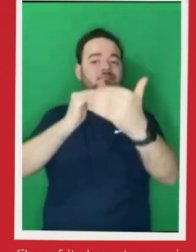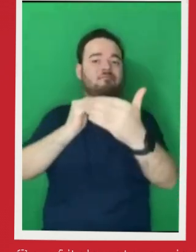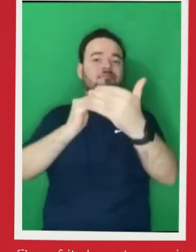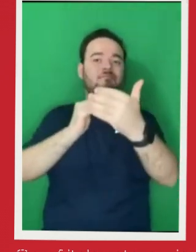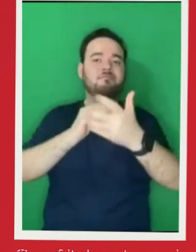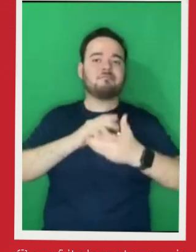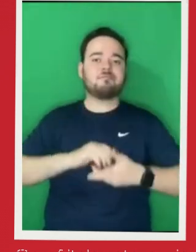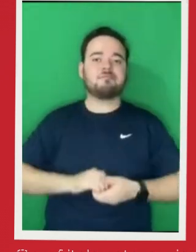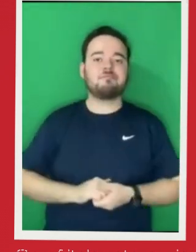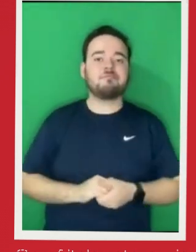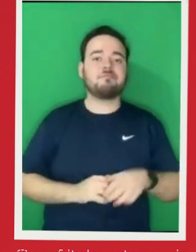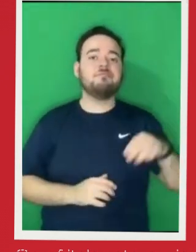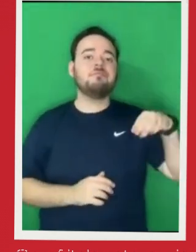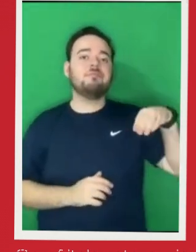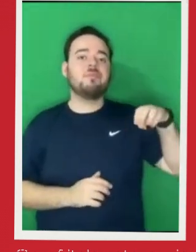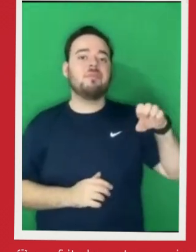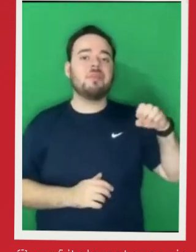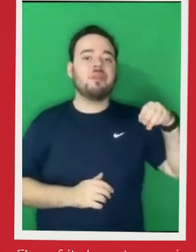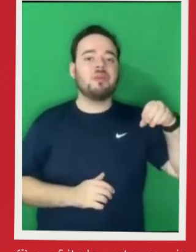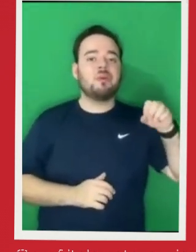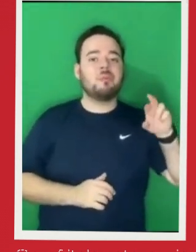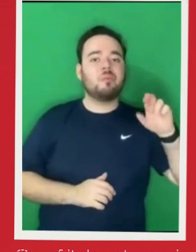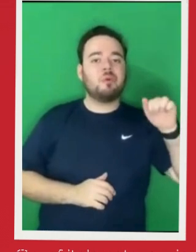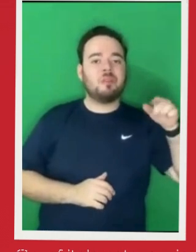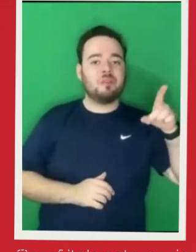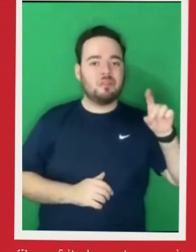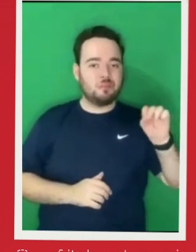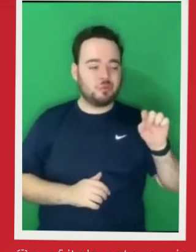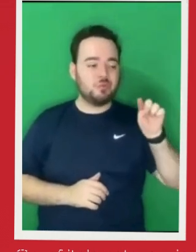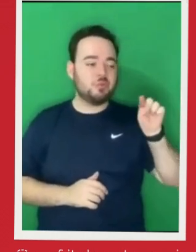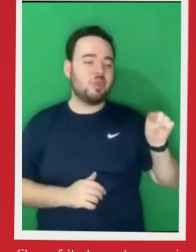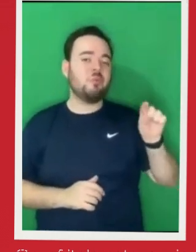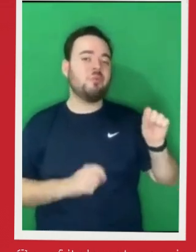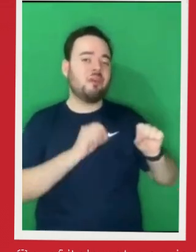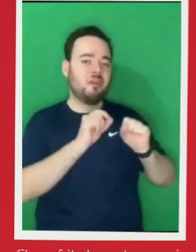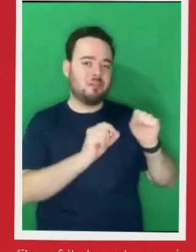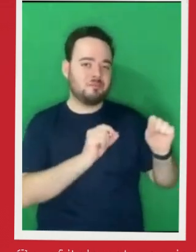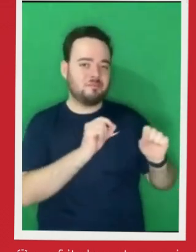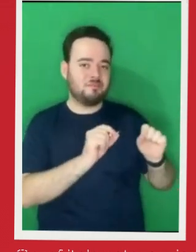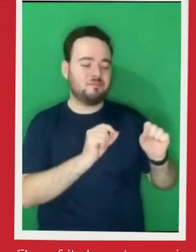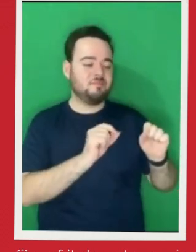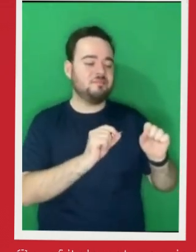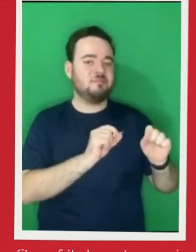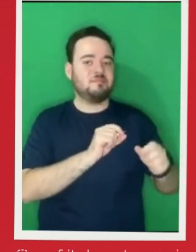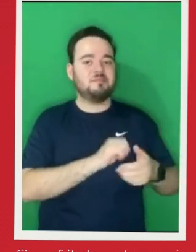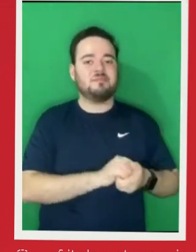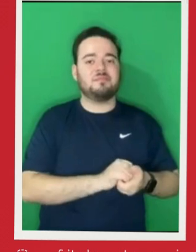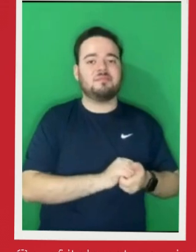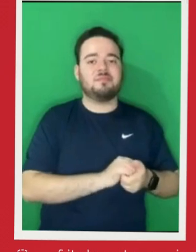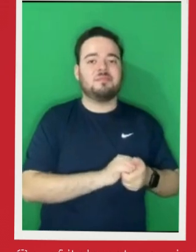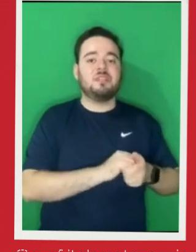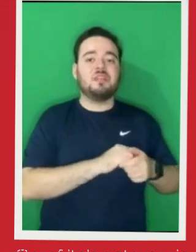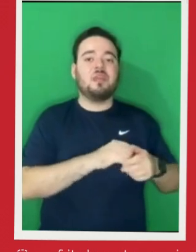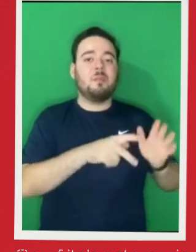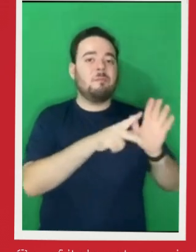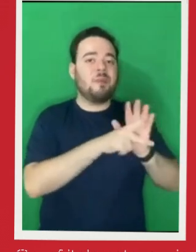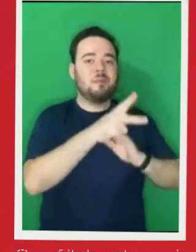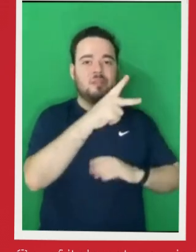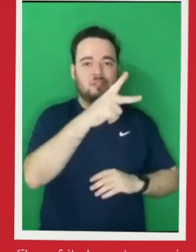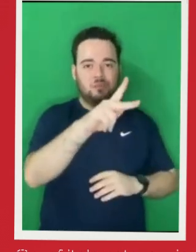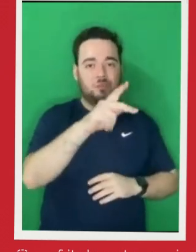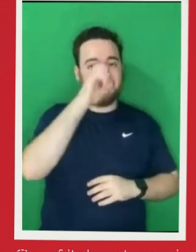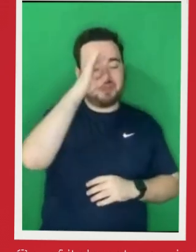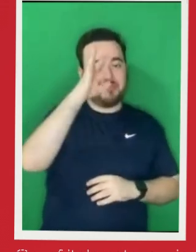buscador e localiza aquela palavra. O memorando não. O memorando, ele é uma peça autoral e analítica